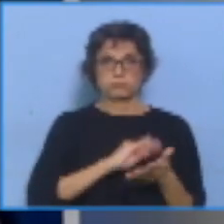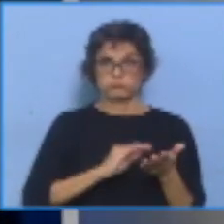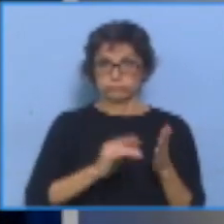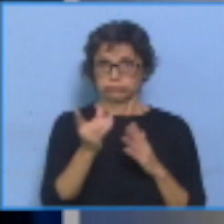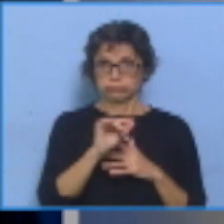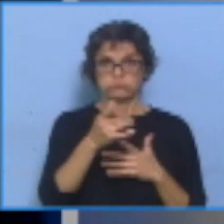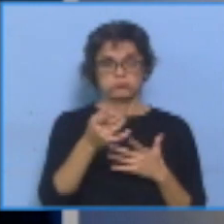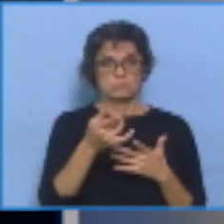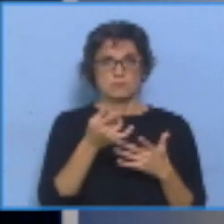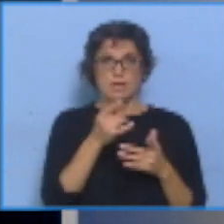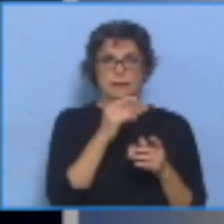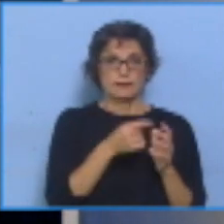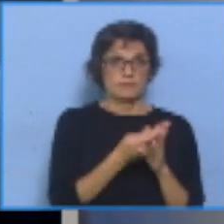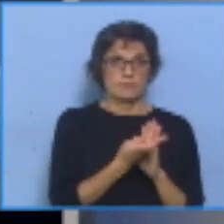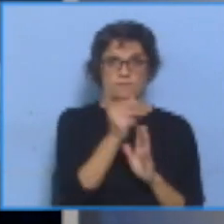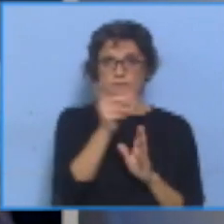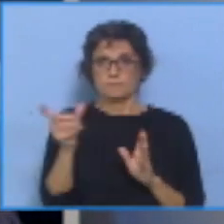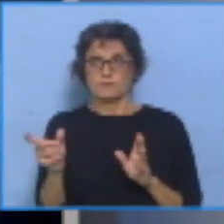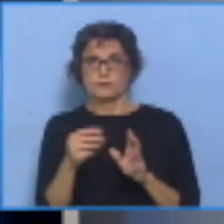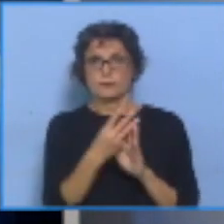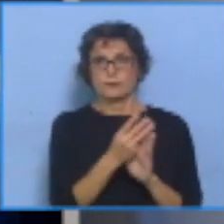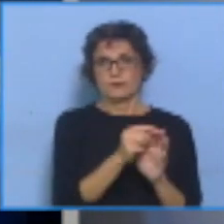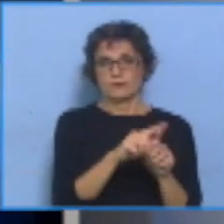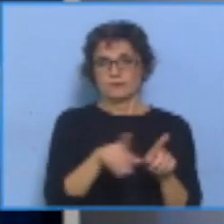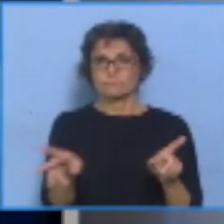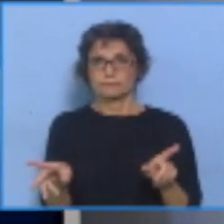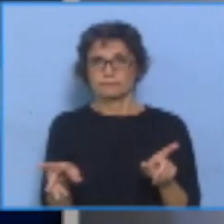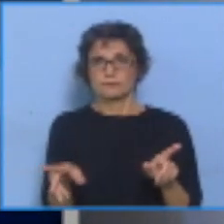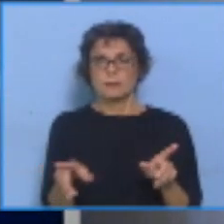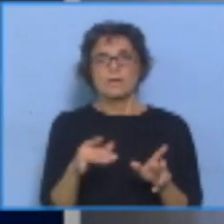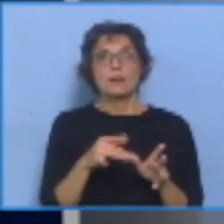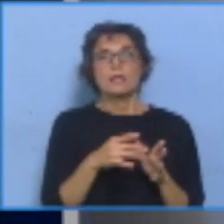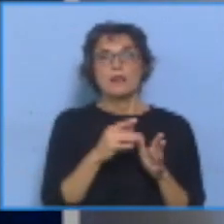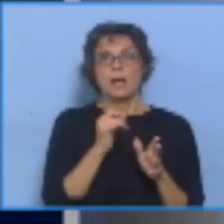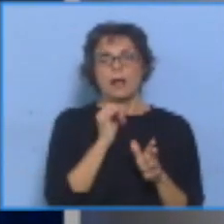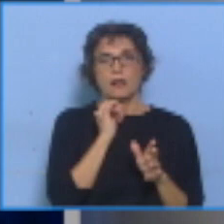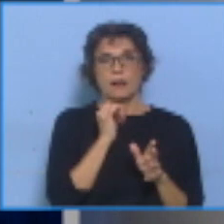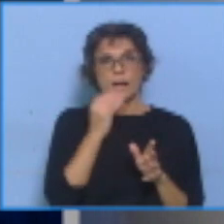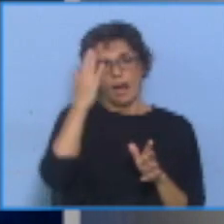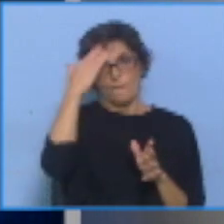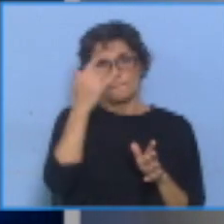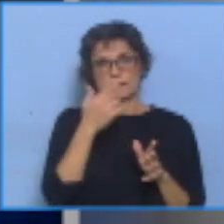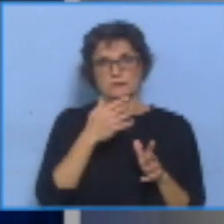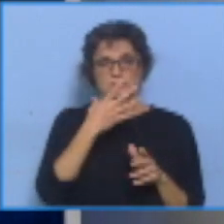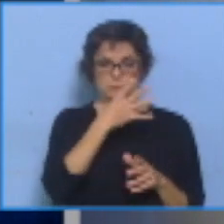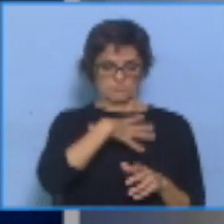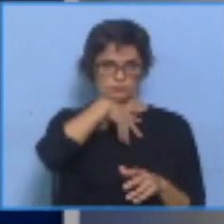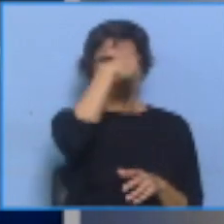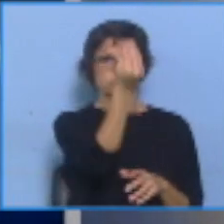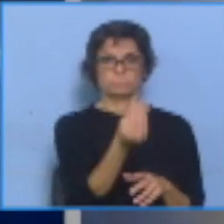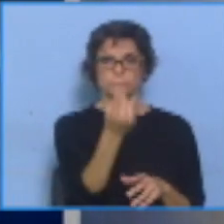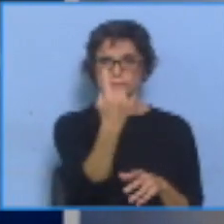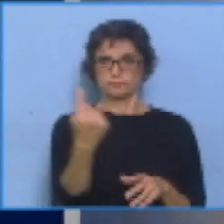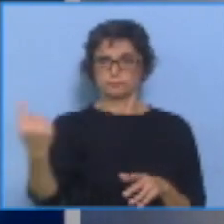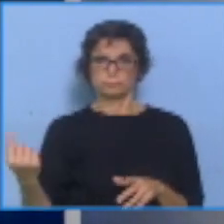de despersonalização e, ao mesmo tempo, de divisão e de multiplicação. É alguma coisa que lhe faz espécie